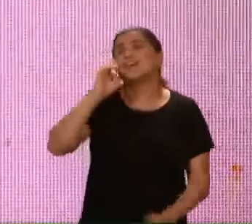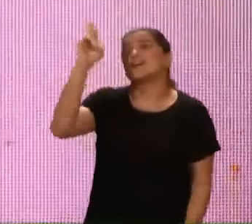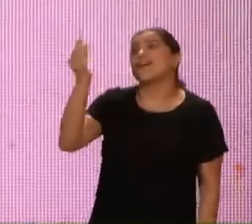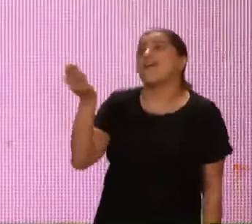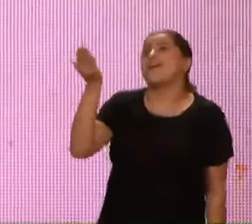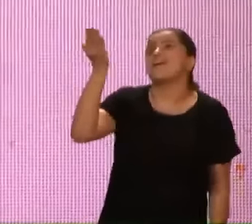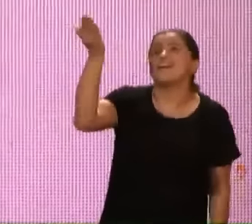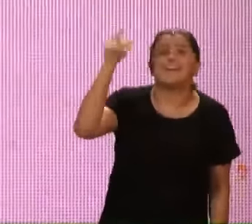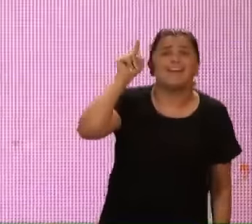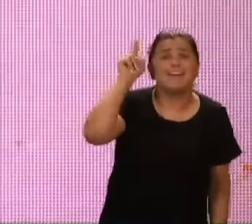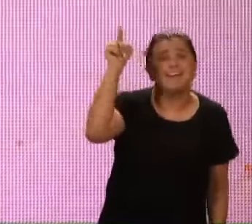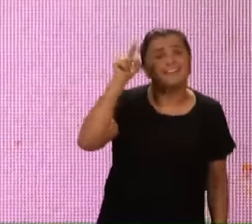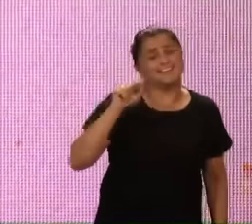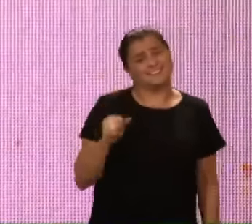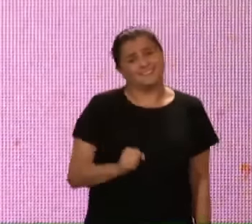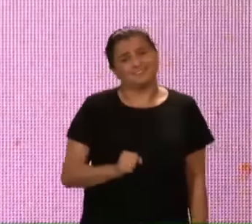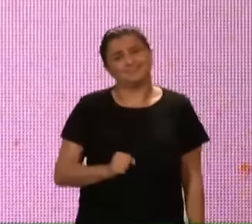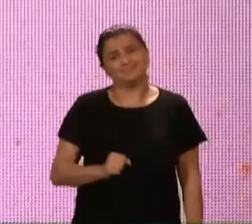Senhor.